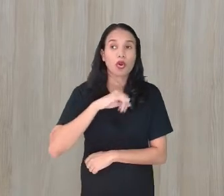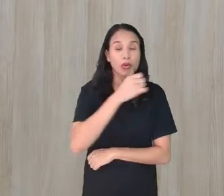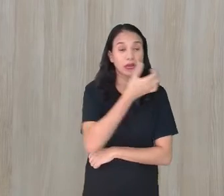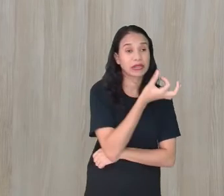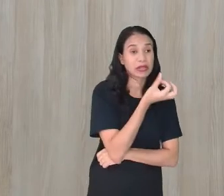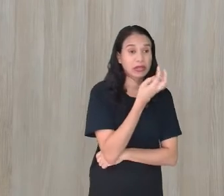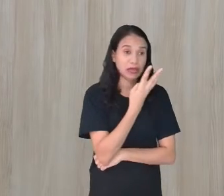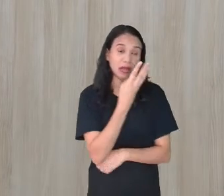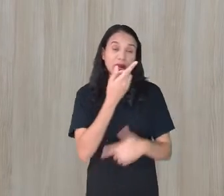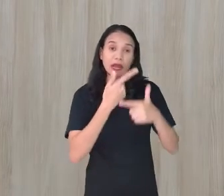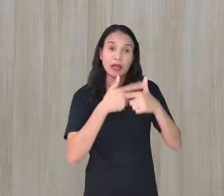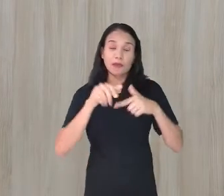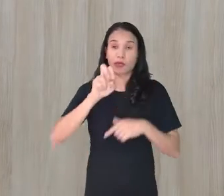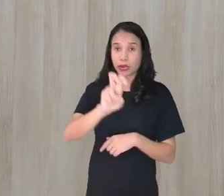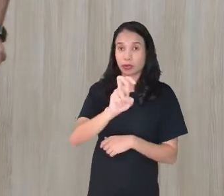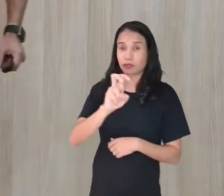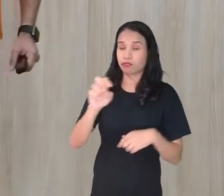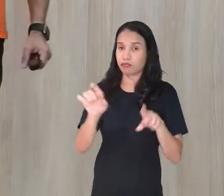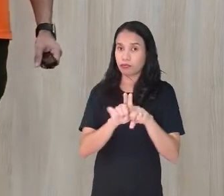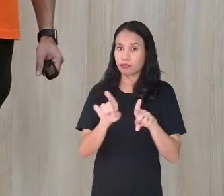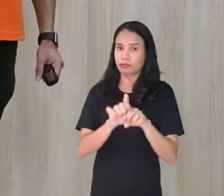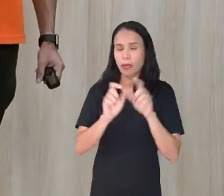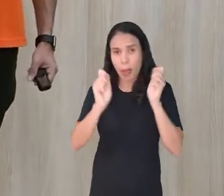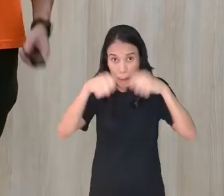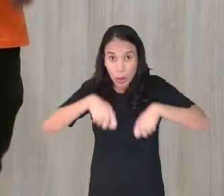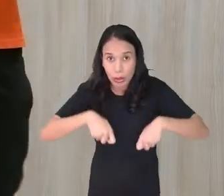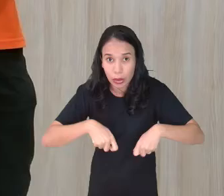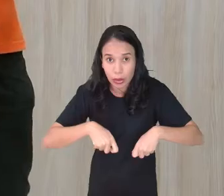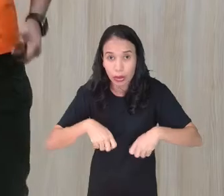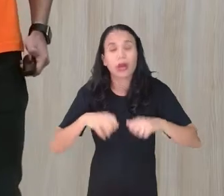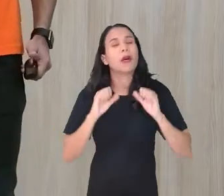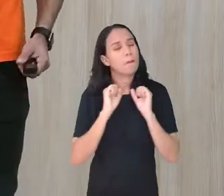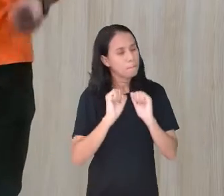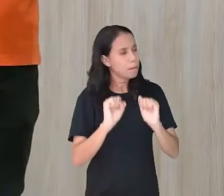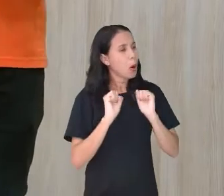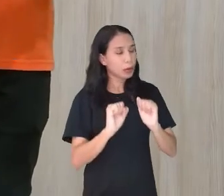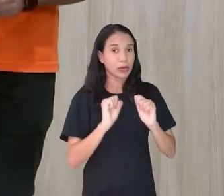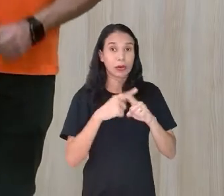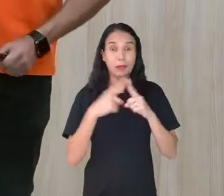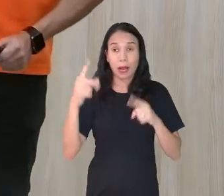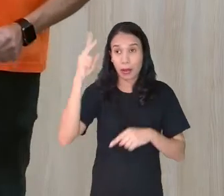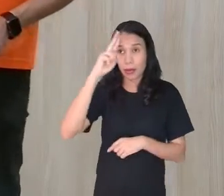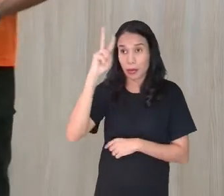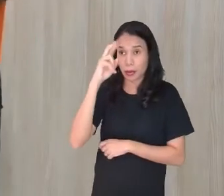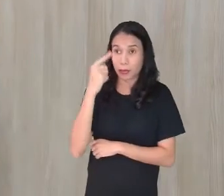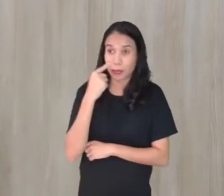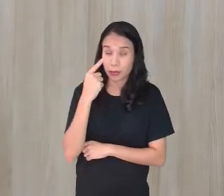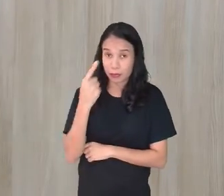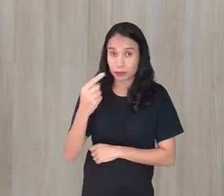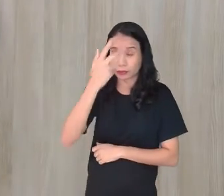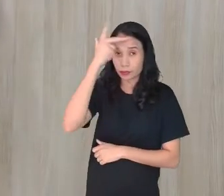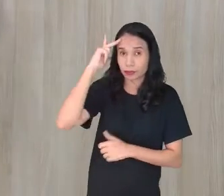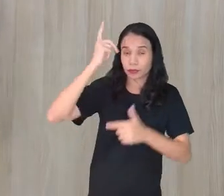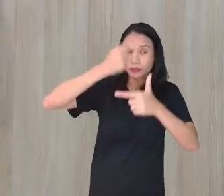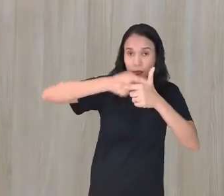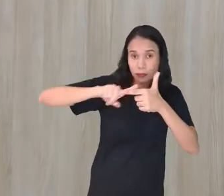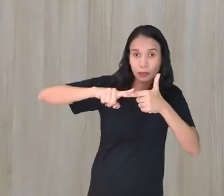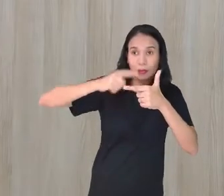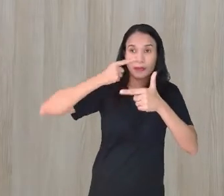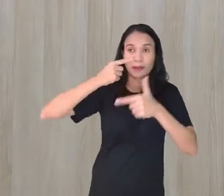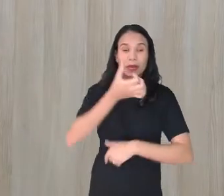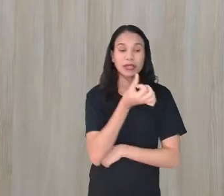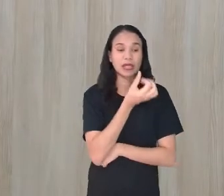o 63 e dividir por 5. Posso fazer isso? Pode sim. Agora lembre-se, quando você fosse dividir aqui,